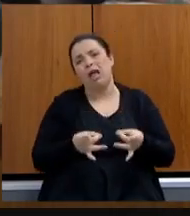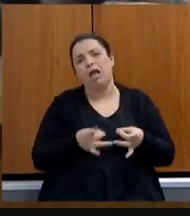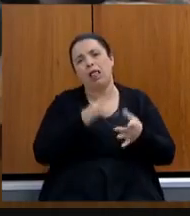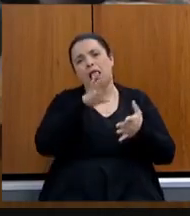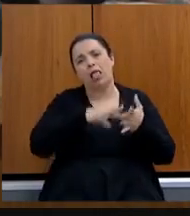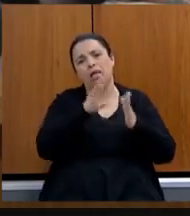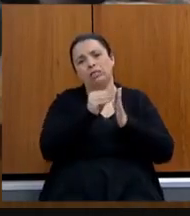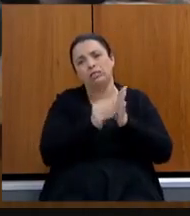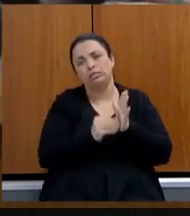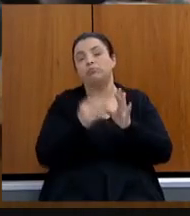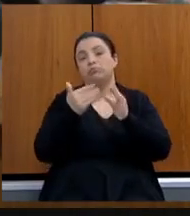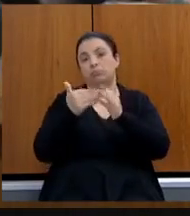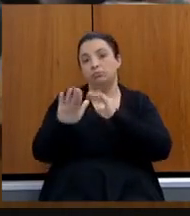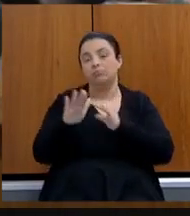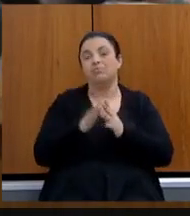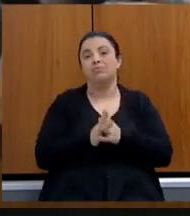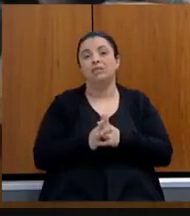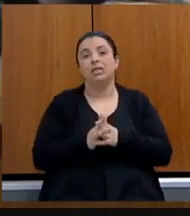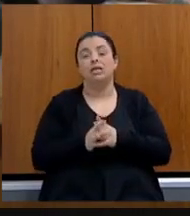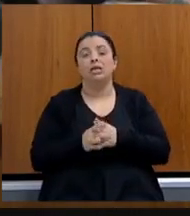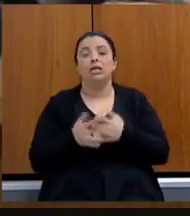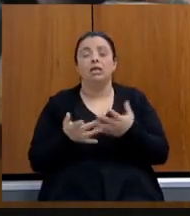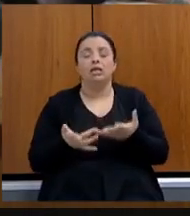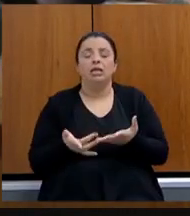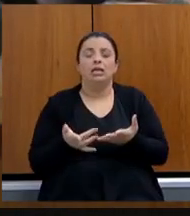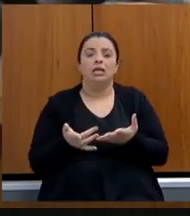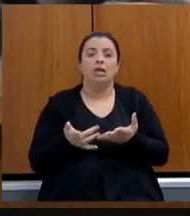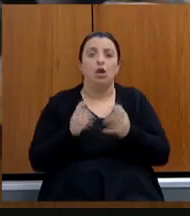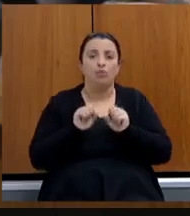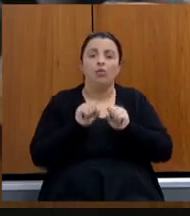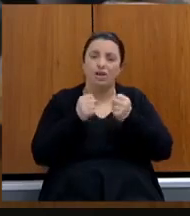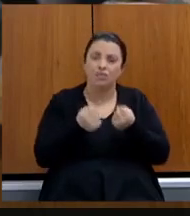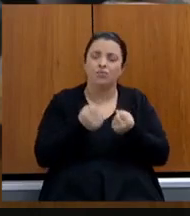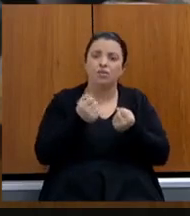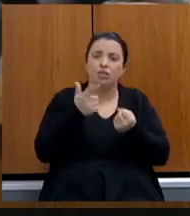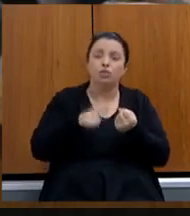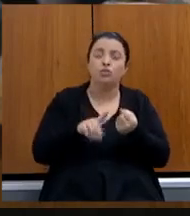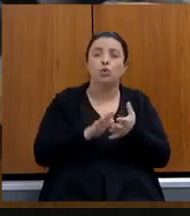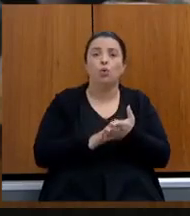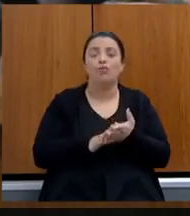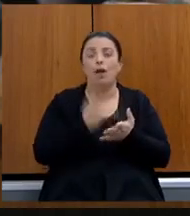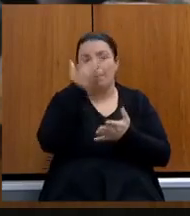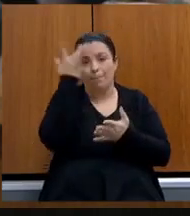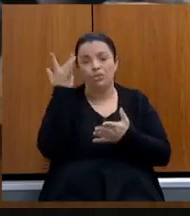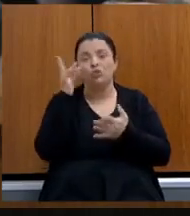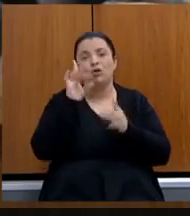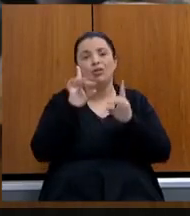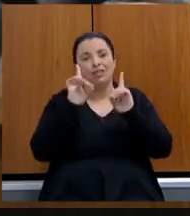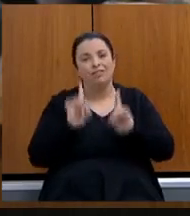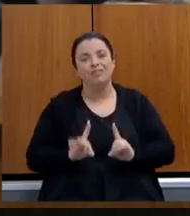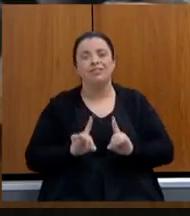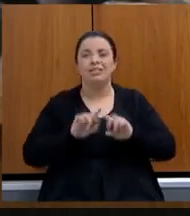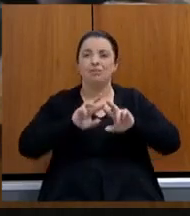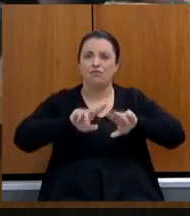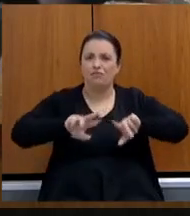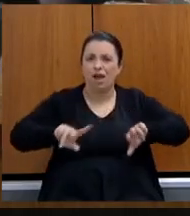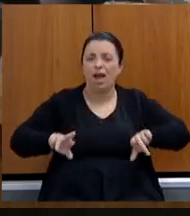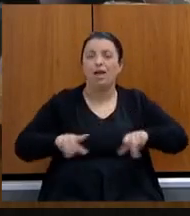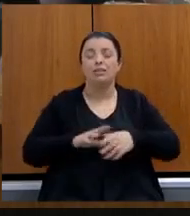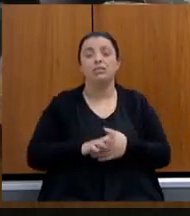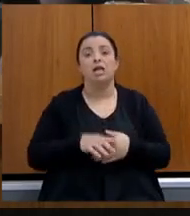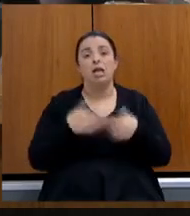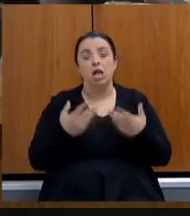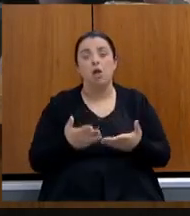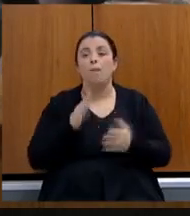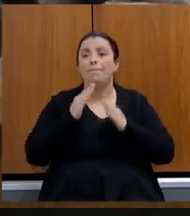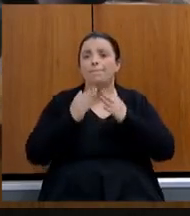atualizando você recorrentemente em relação a esse ponto em relação aos portadores de deficiên O que é eu lhe